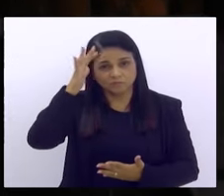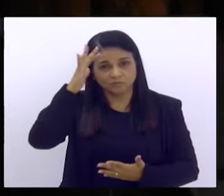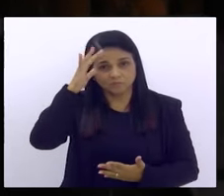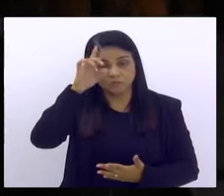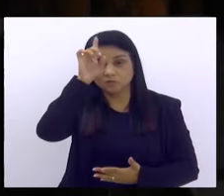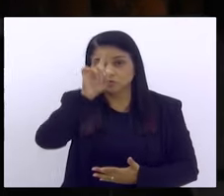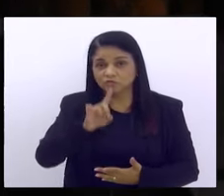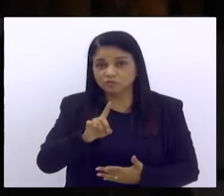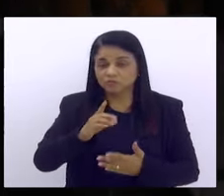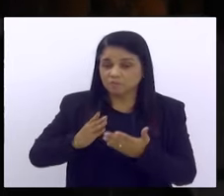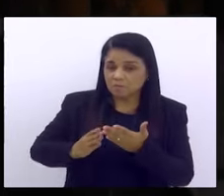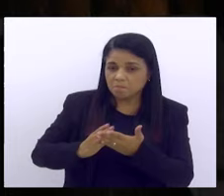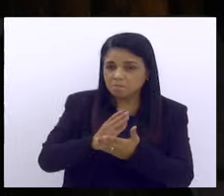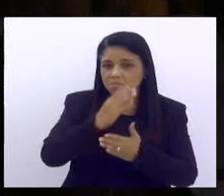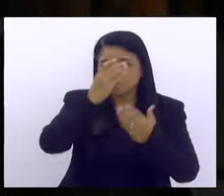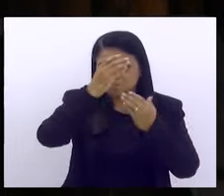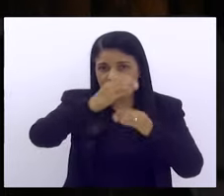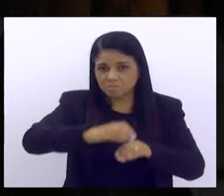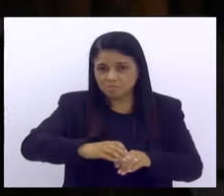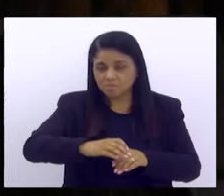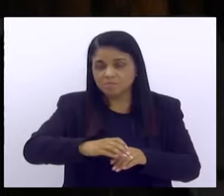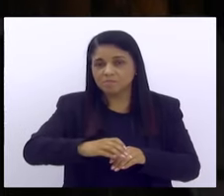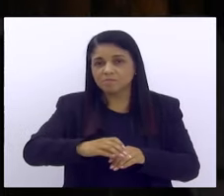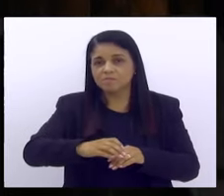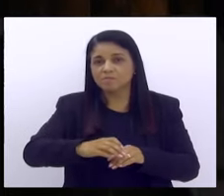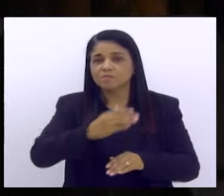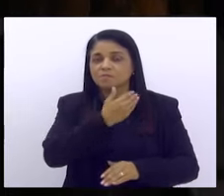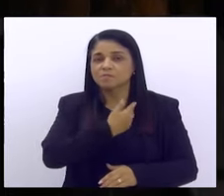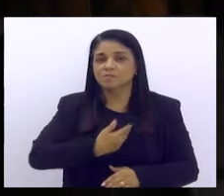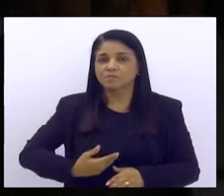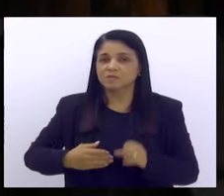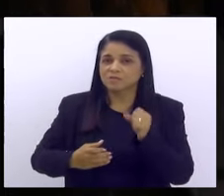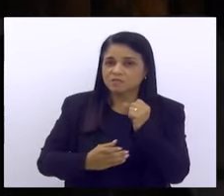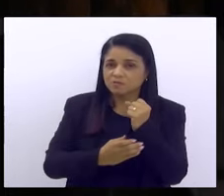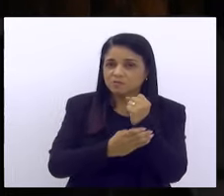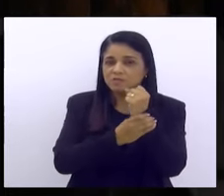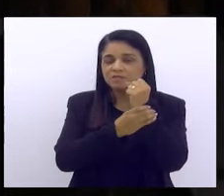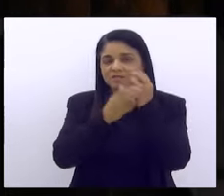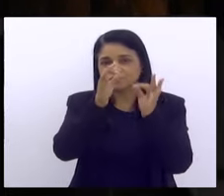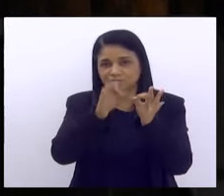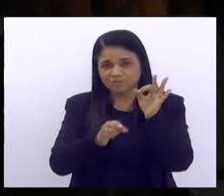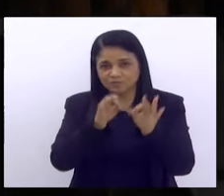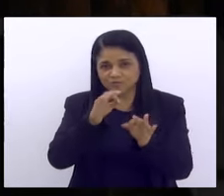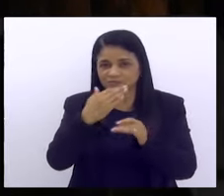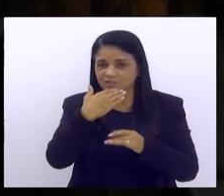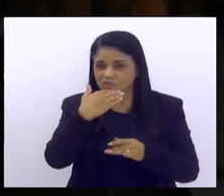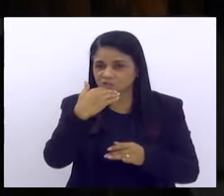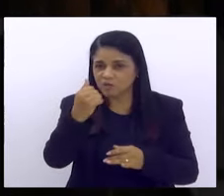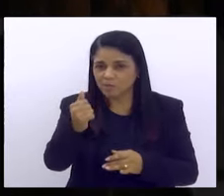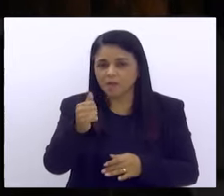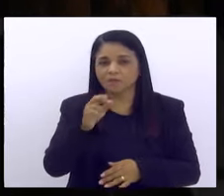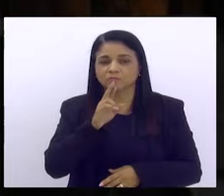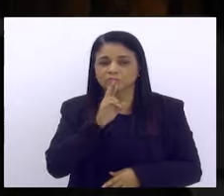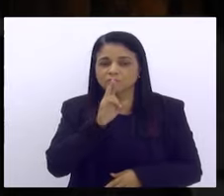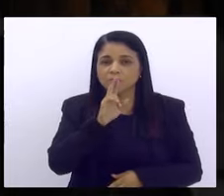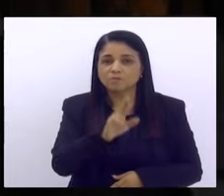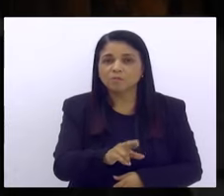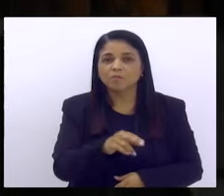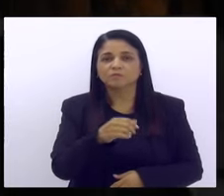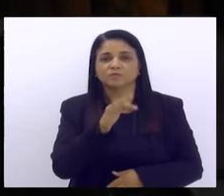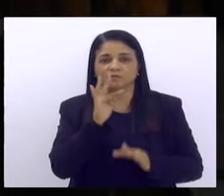direito a ser aprovado num concurso público e ter a segurança jurídica de ser chamado, dar uma resposta para as suas